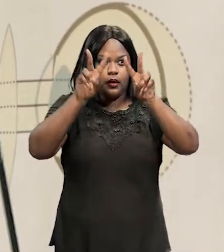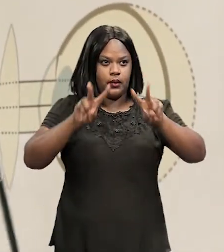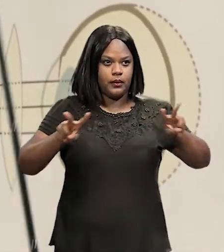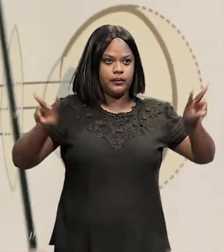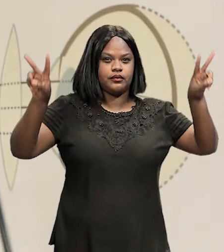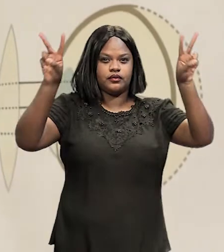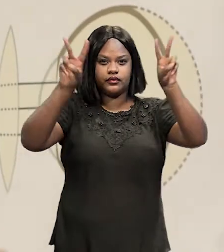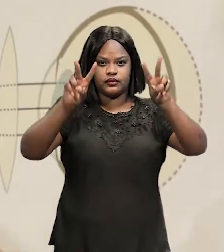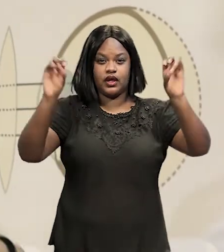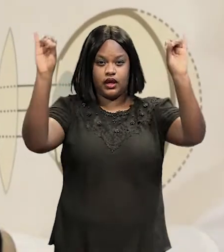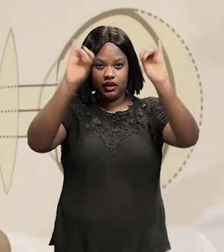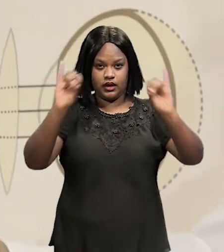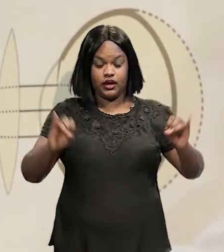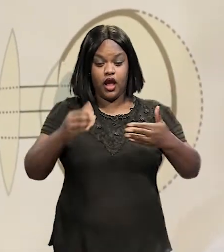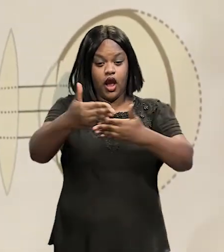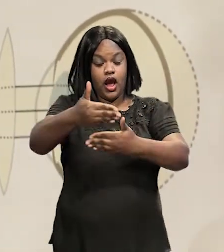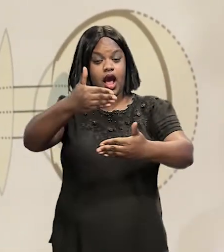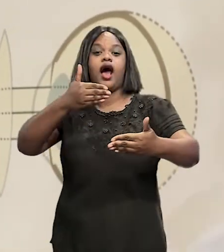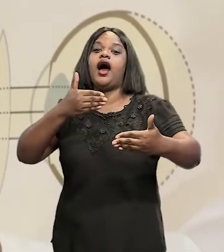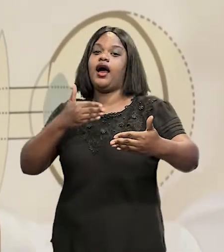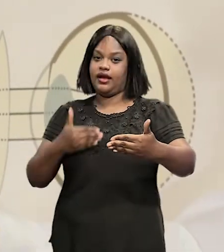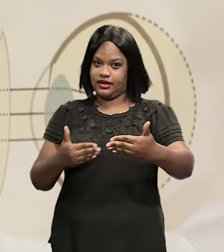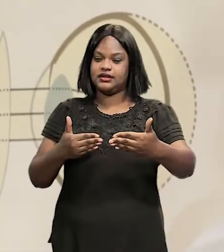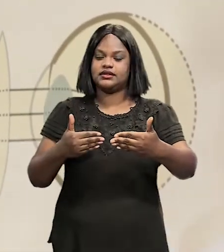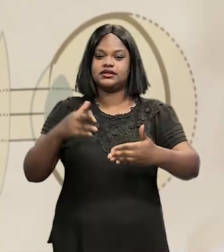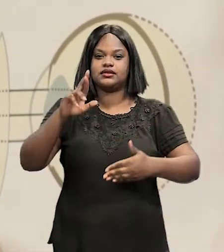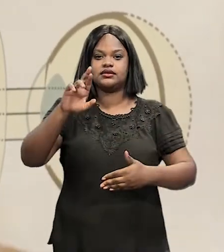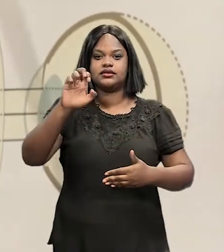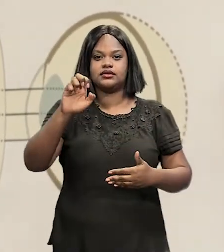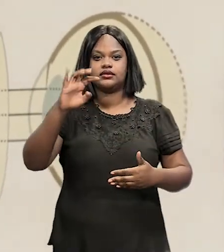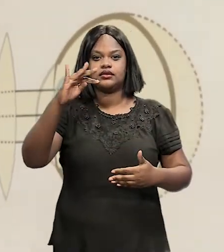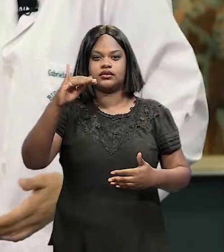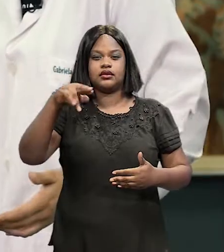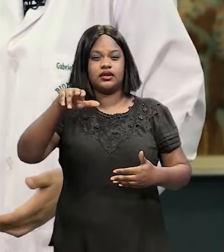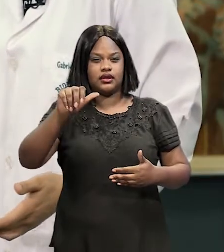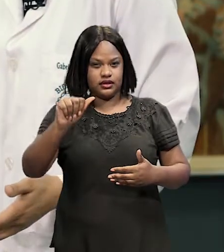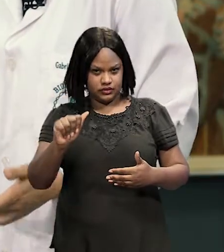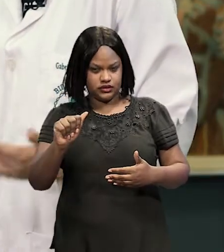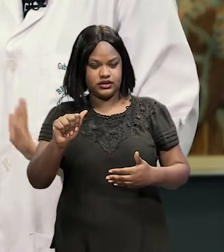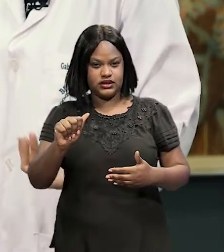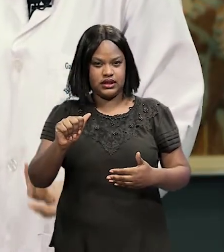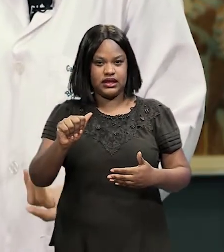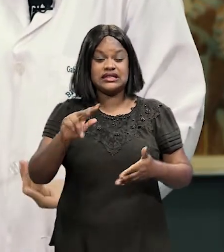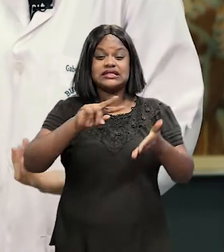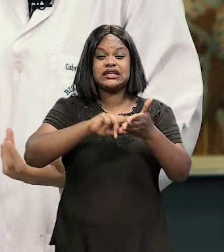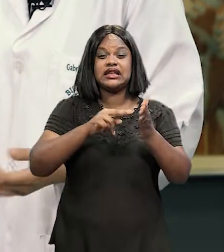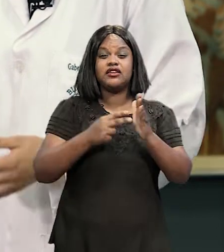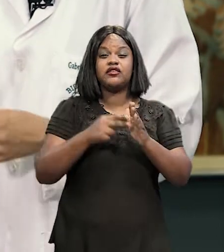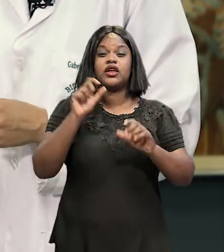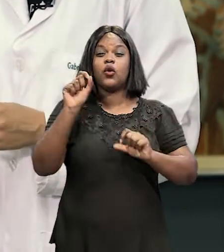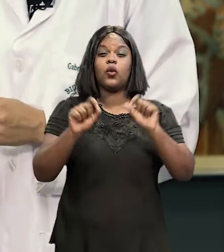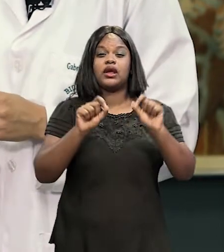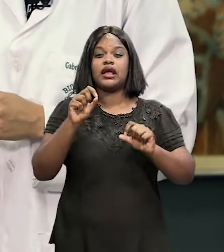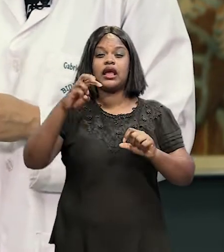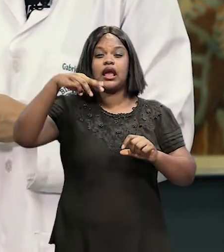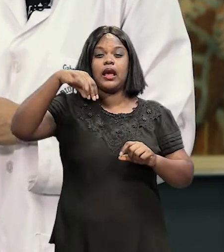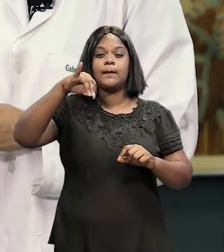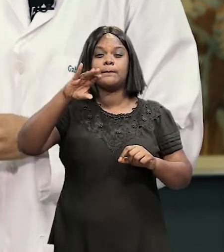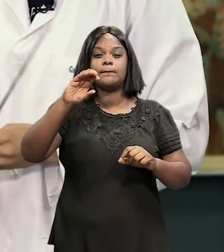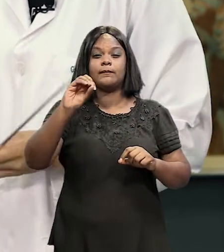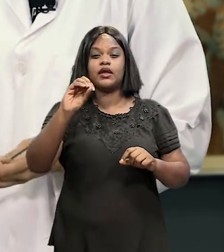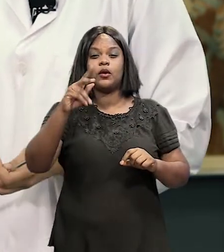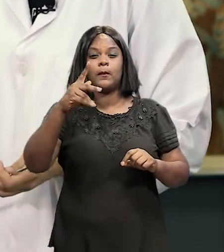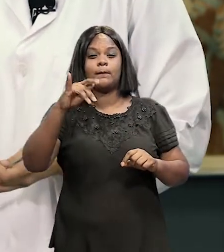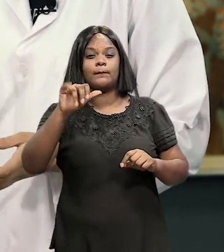seja formada antes da sua retina, aqui nessa região, que é o quadro que nós chamamos de miopia, a condição onde a pessoa